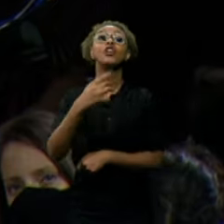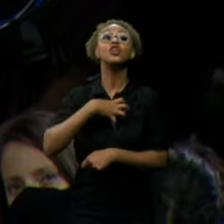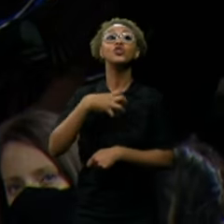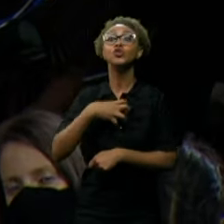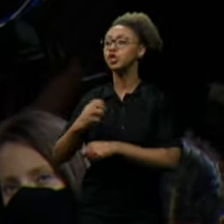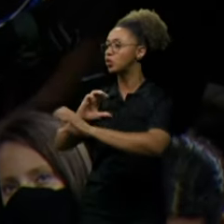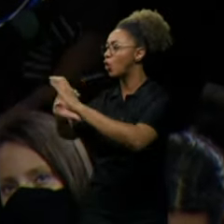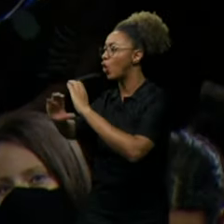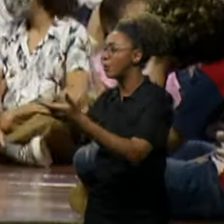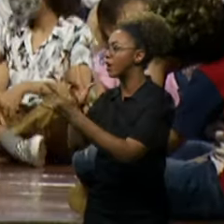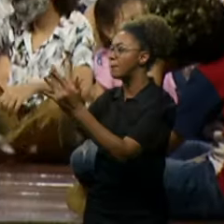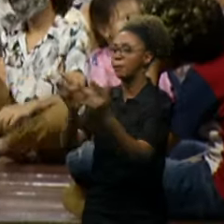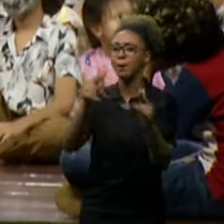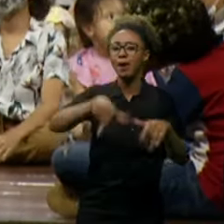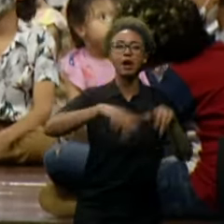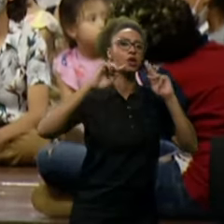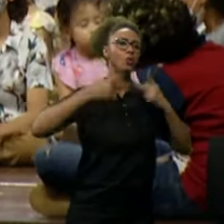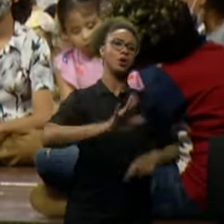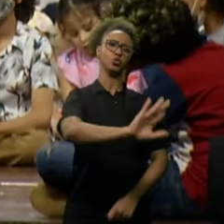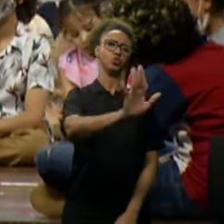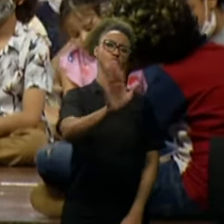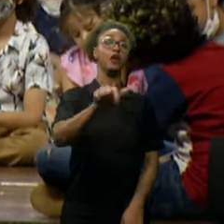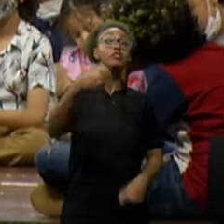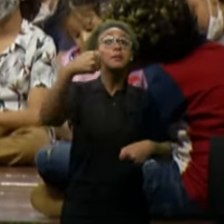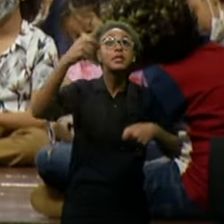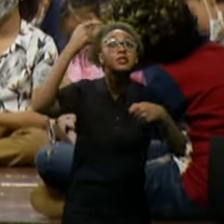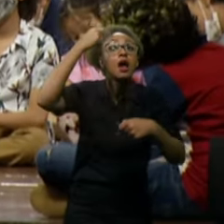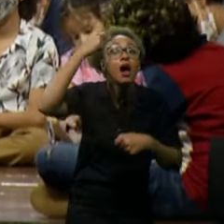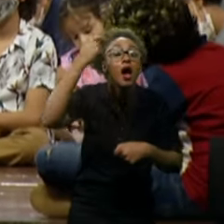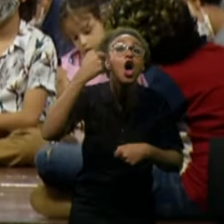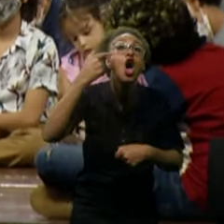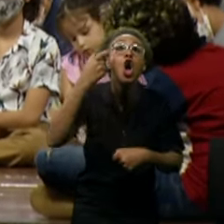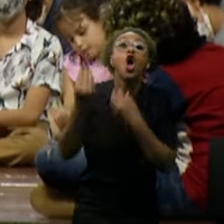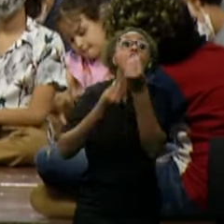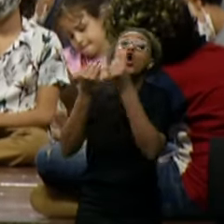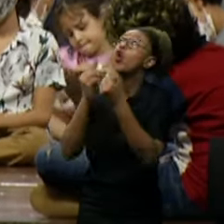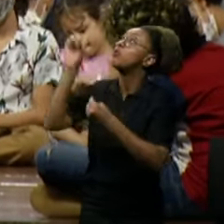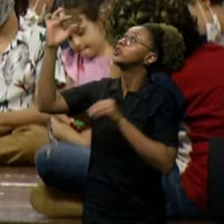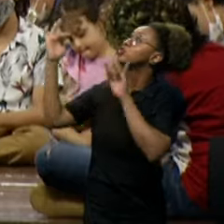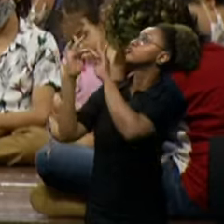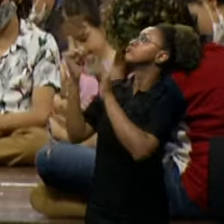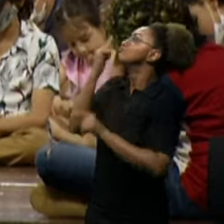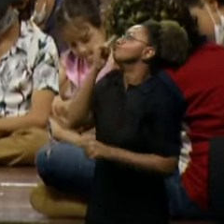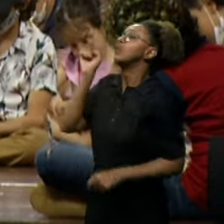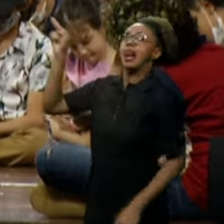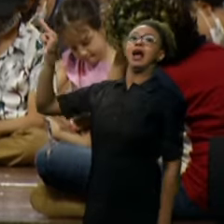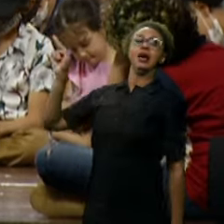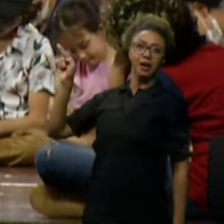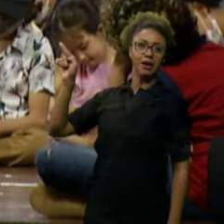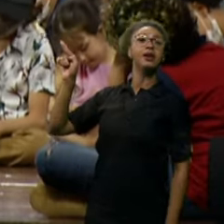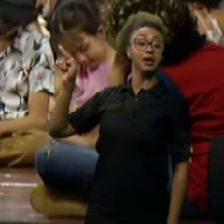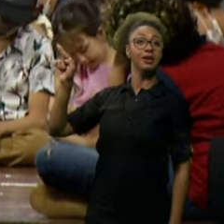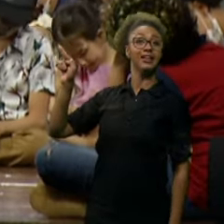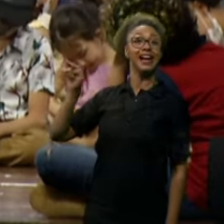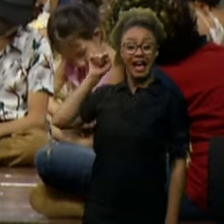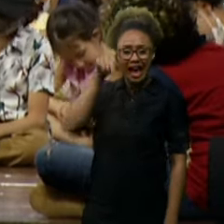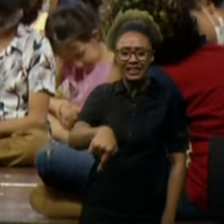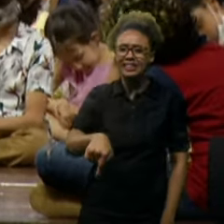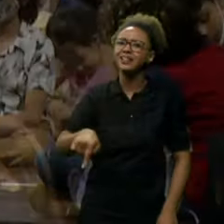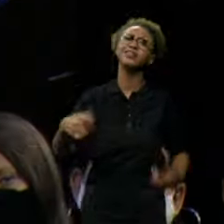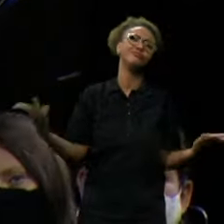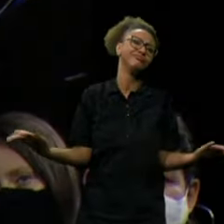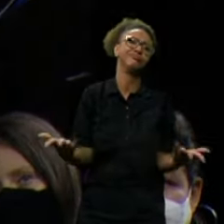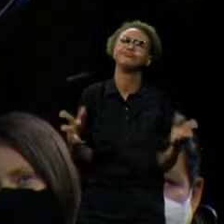comunicação com os homens abre a mente eu estou falando sobre estreitar sua comunicação com Deus aqui falamos sobre coisas